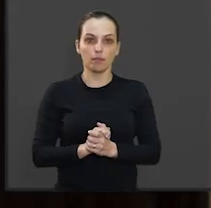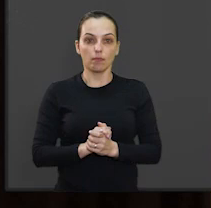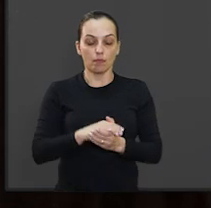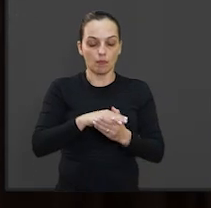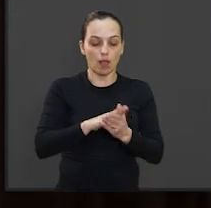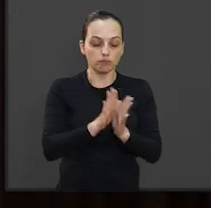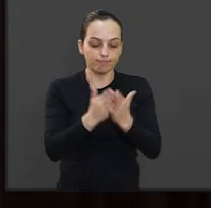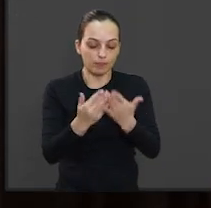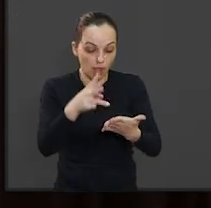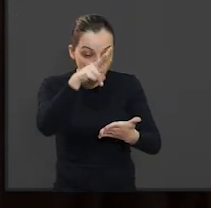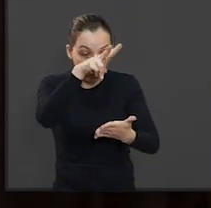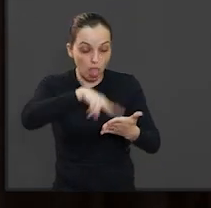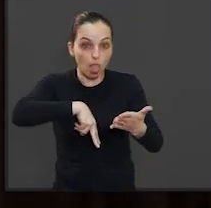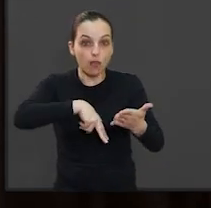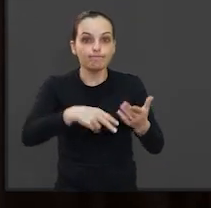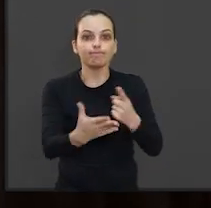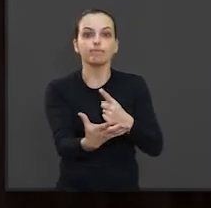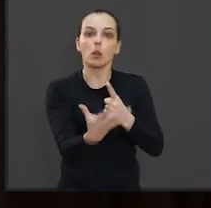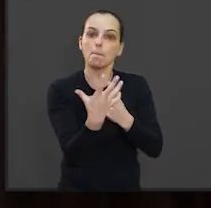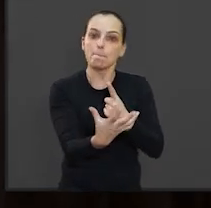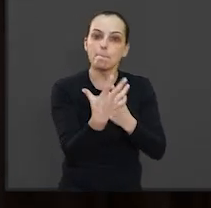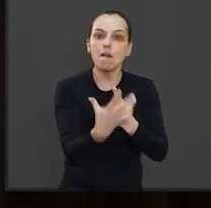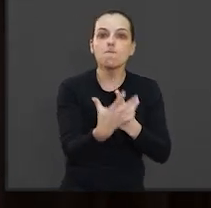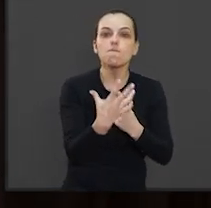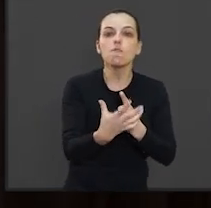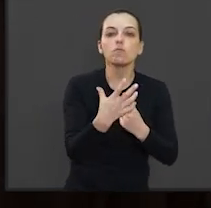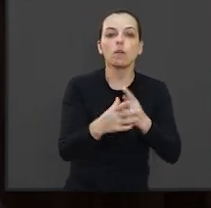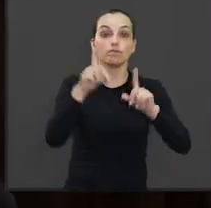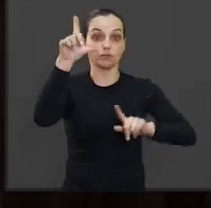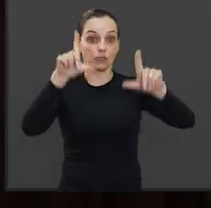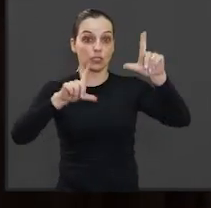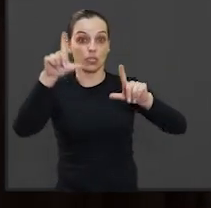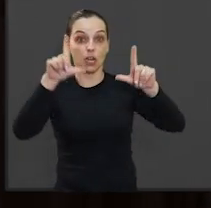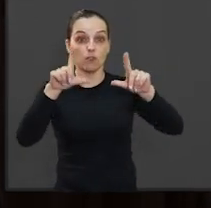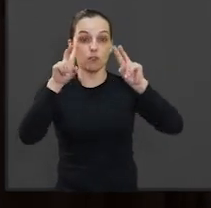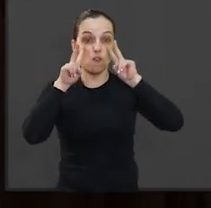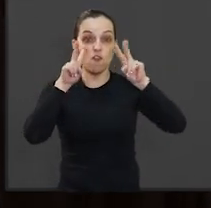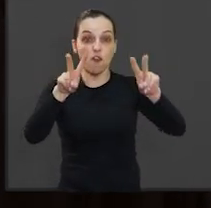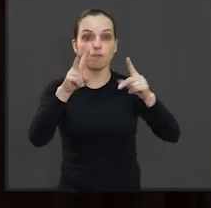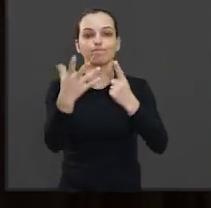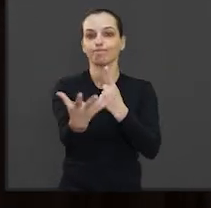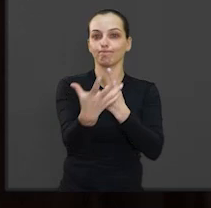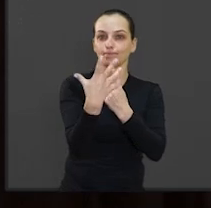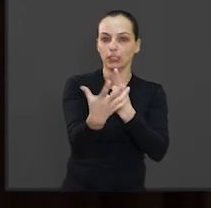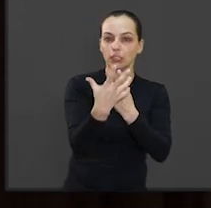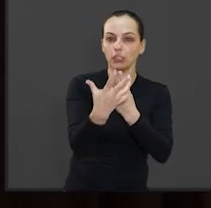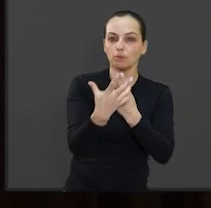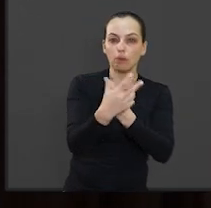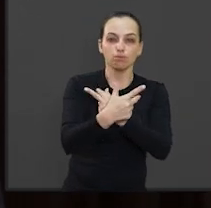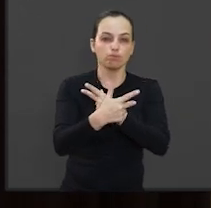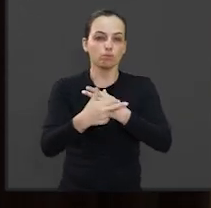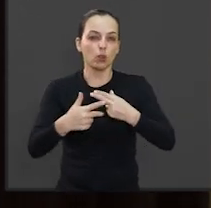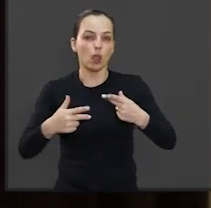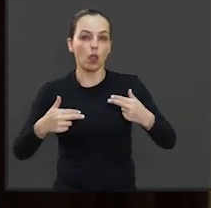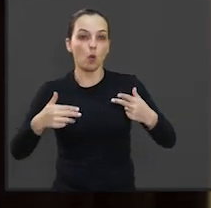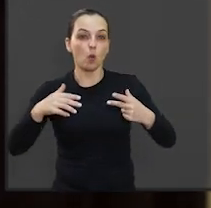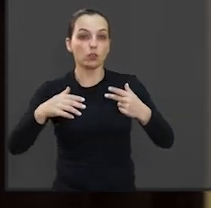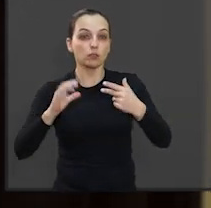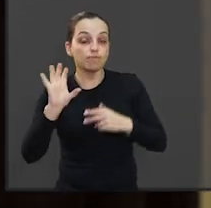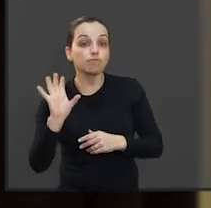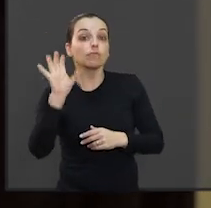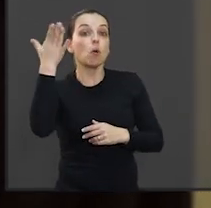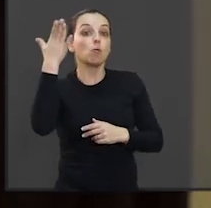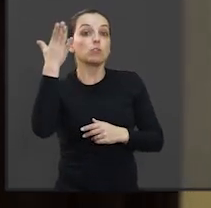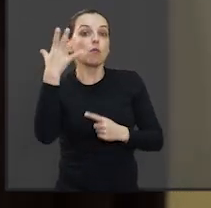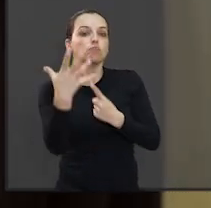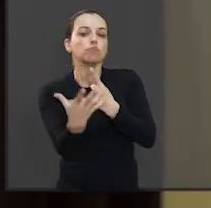Quando a gente pensa numa montagem, esse texto vem de algum jeito, primeiro, né? Essa história acaba surgindo